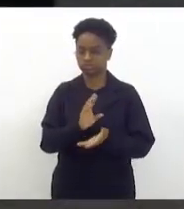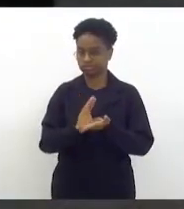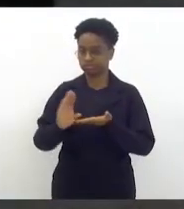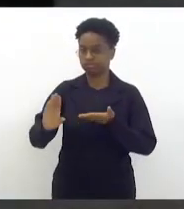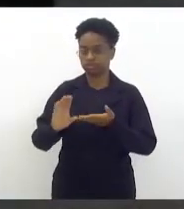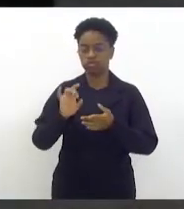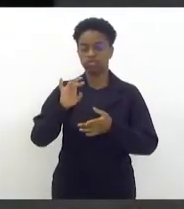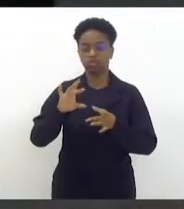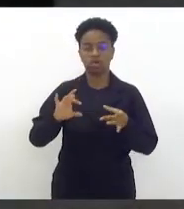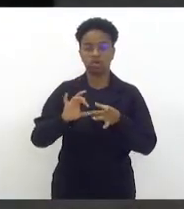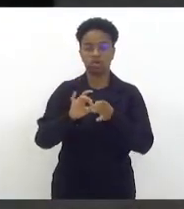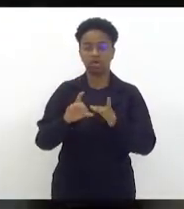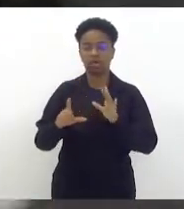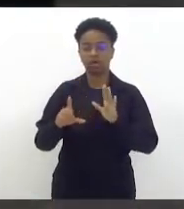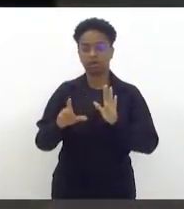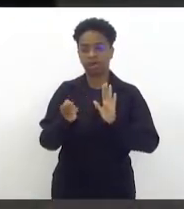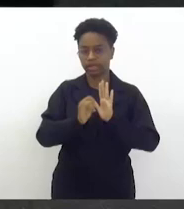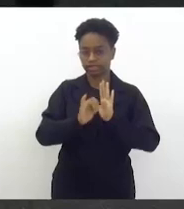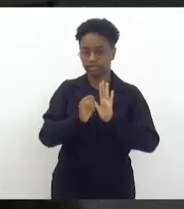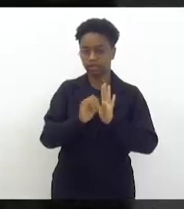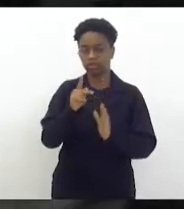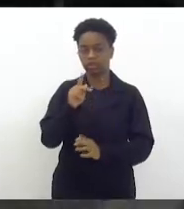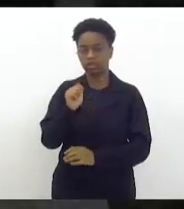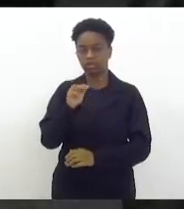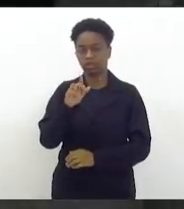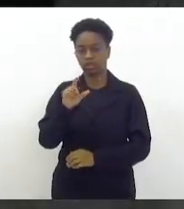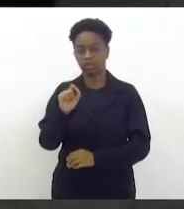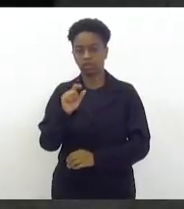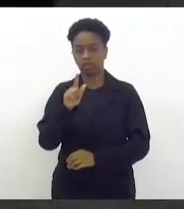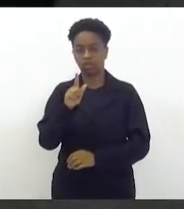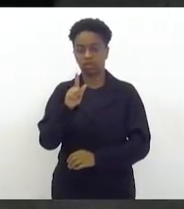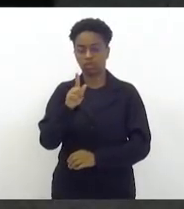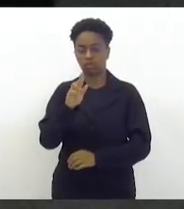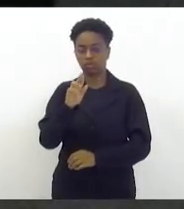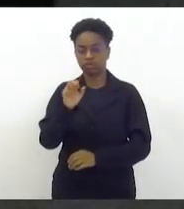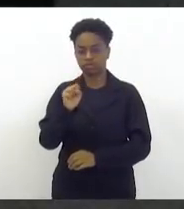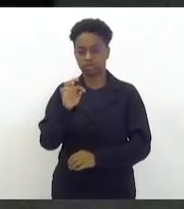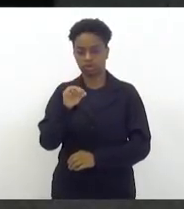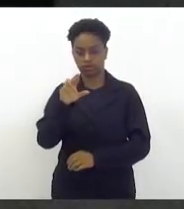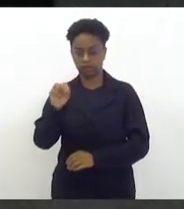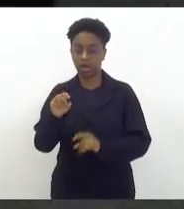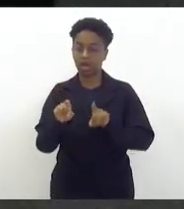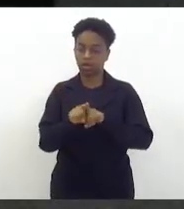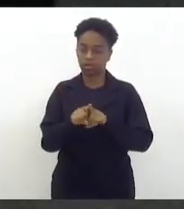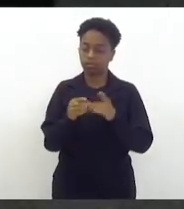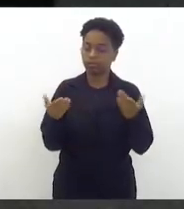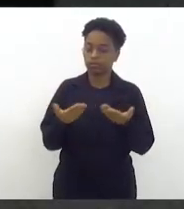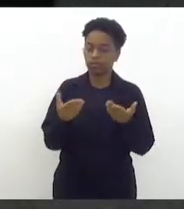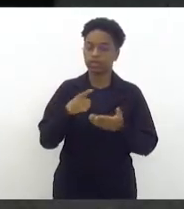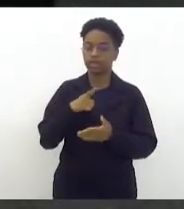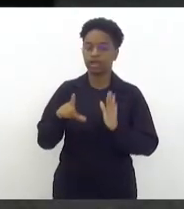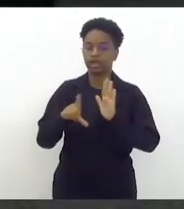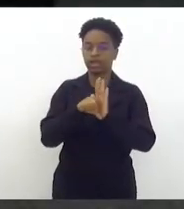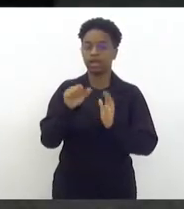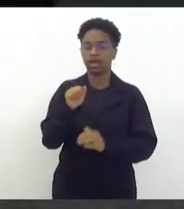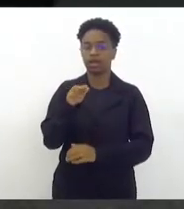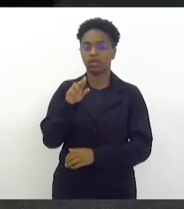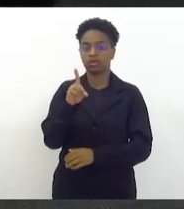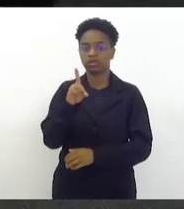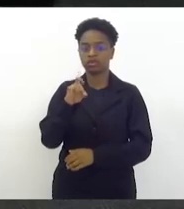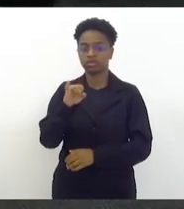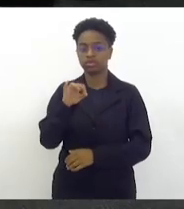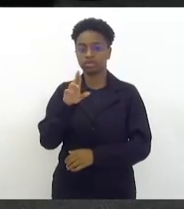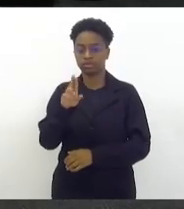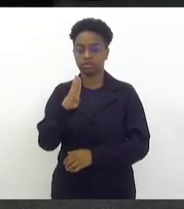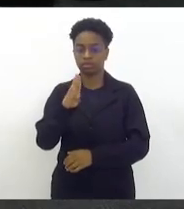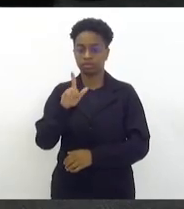Lei Paulo Gustavo. Agora está vindo também aí a Lei Aldir Blanc, que vai ser muito importante para a gente